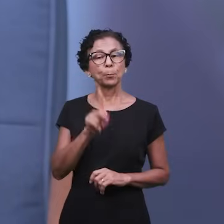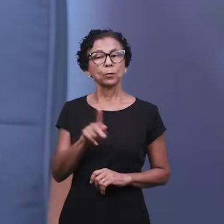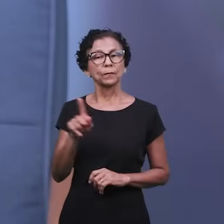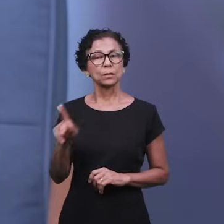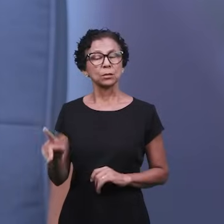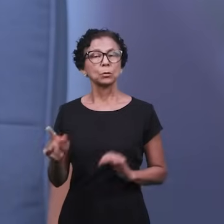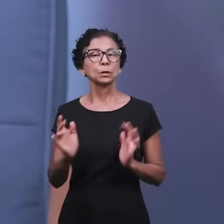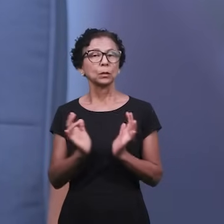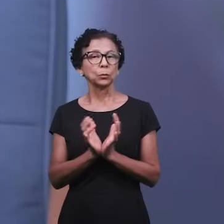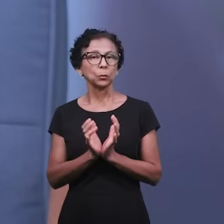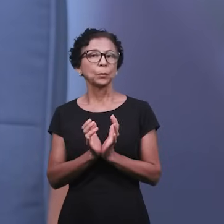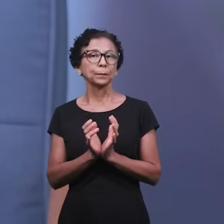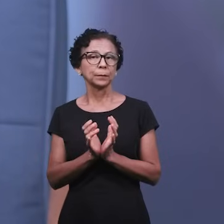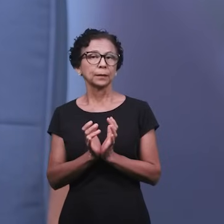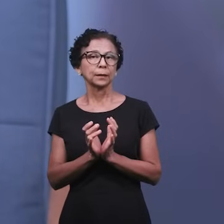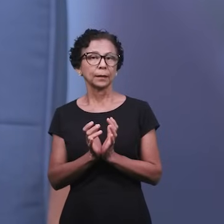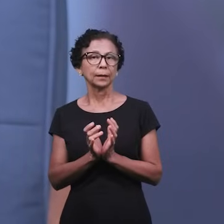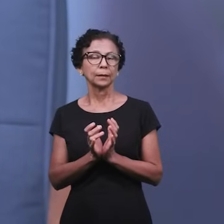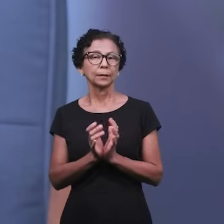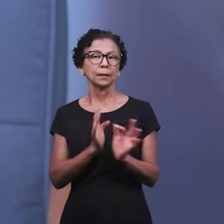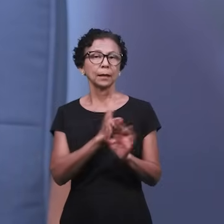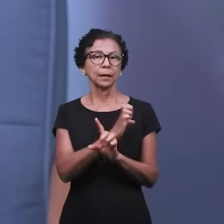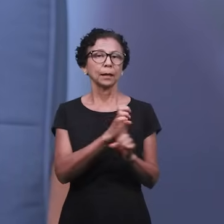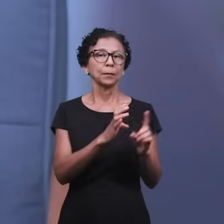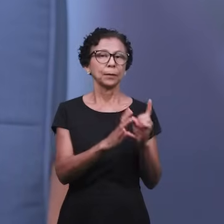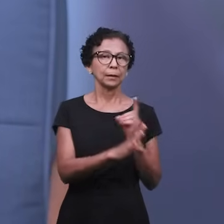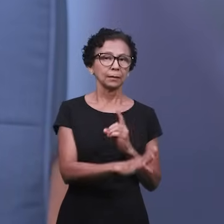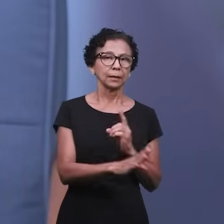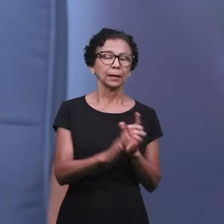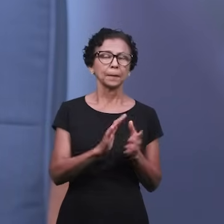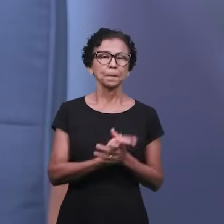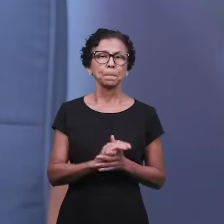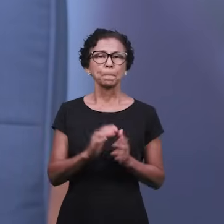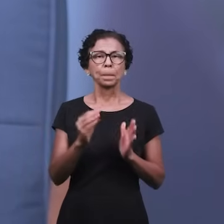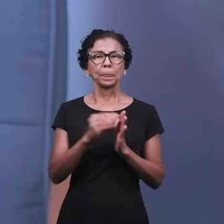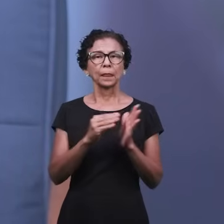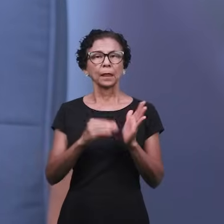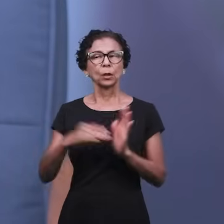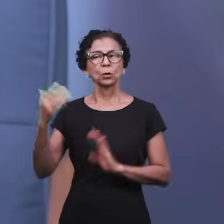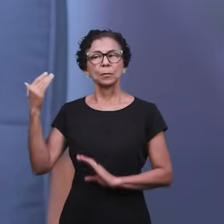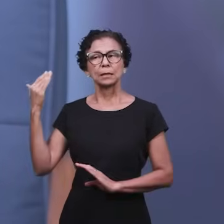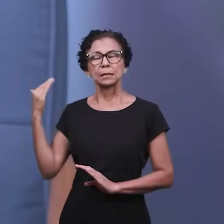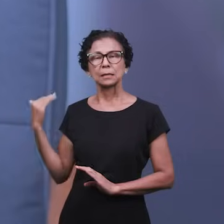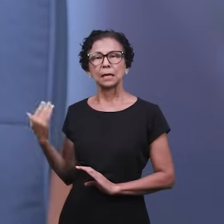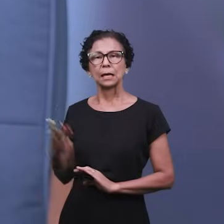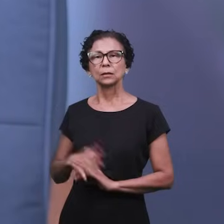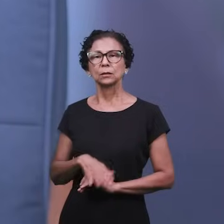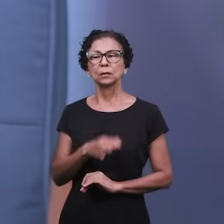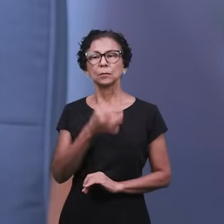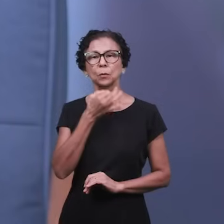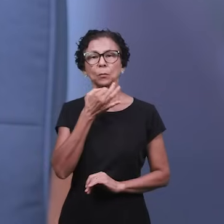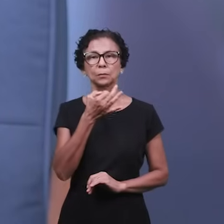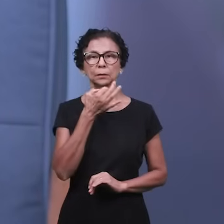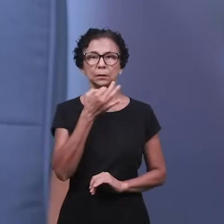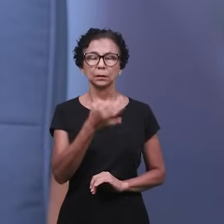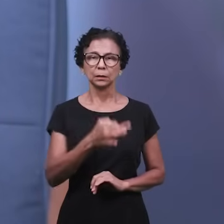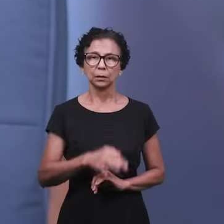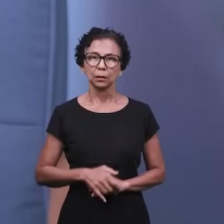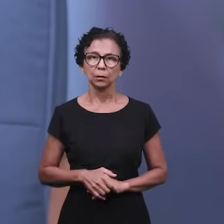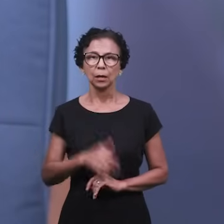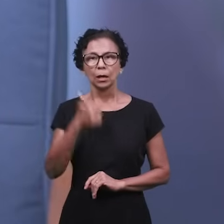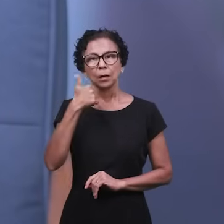bíblicas dominicais. No encontro passado, nós sugerimos que os pais, as mães, fizessem a leitura